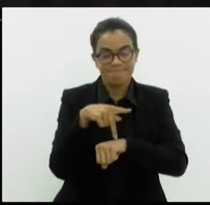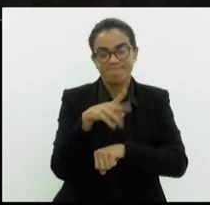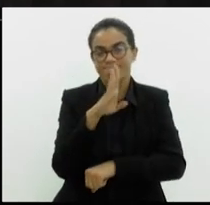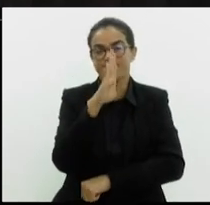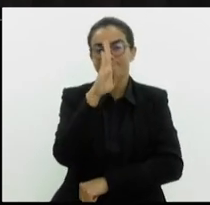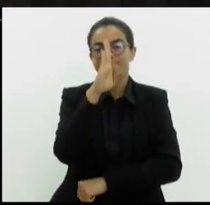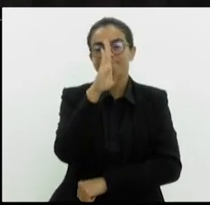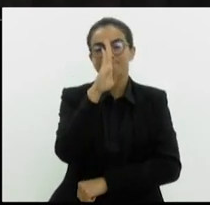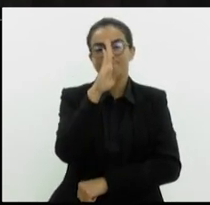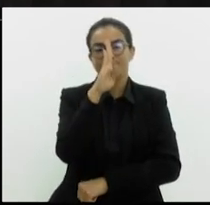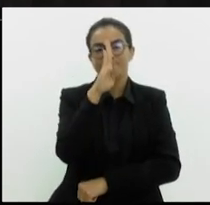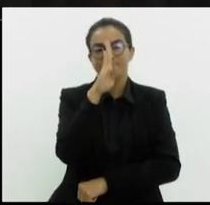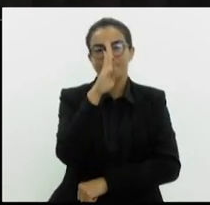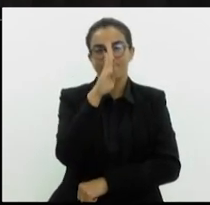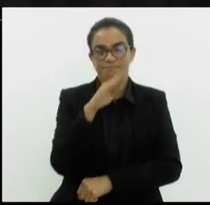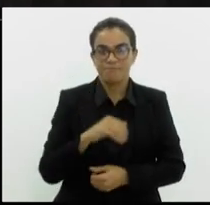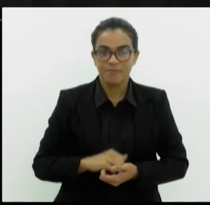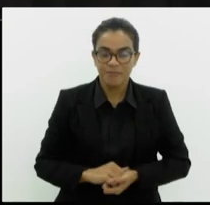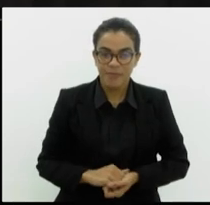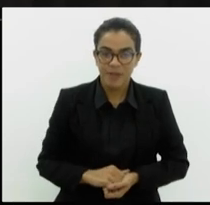fizeram.